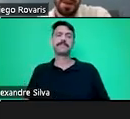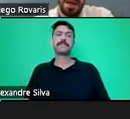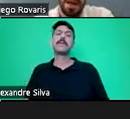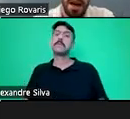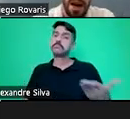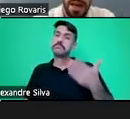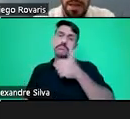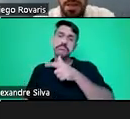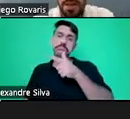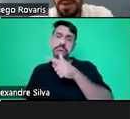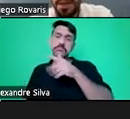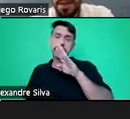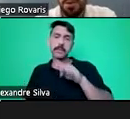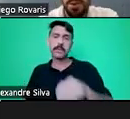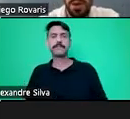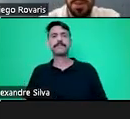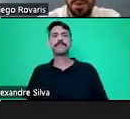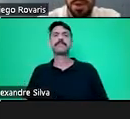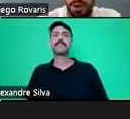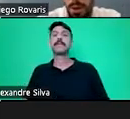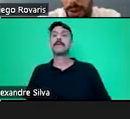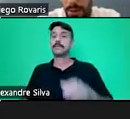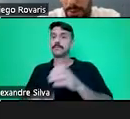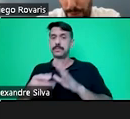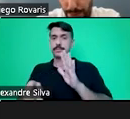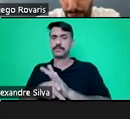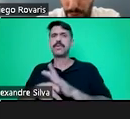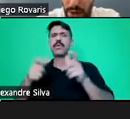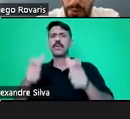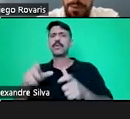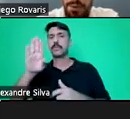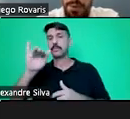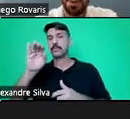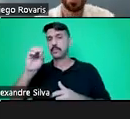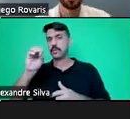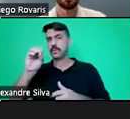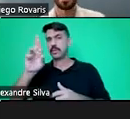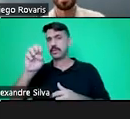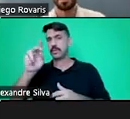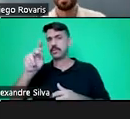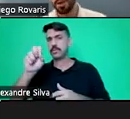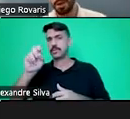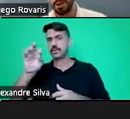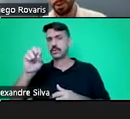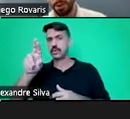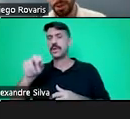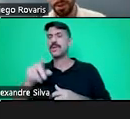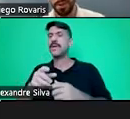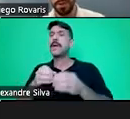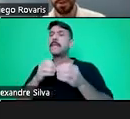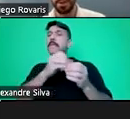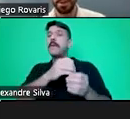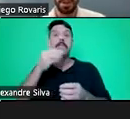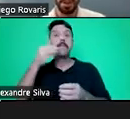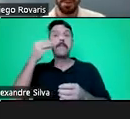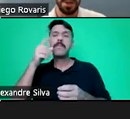bem. Aí a gente estabeleceu um biorepositório aqui no ICB USP, onde a gente armazena amostras